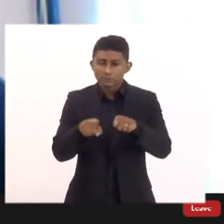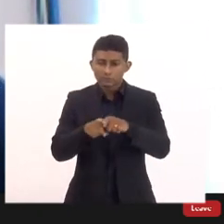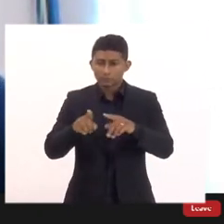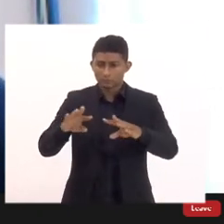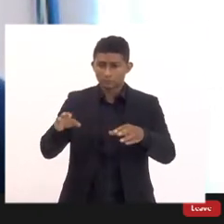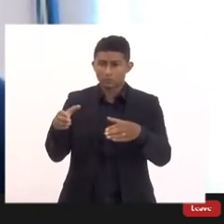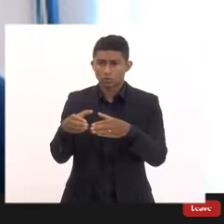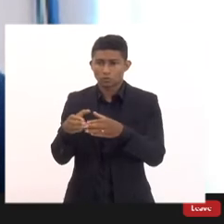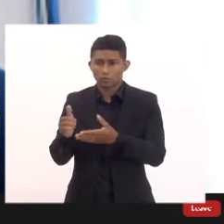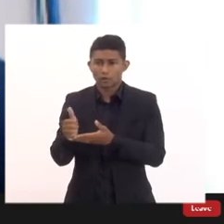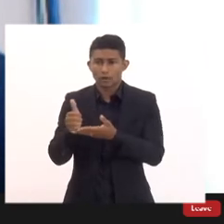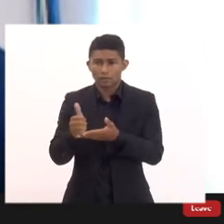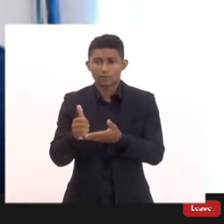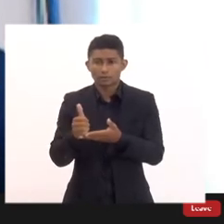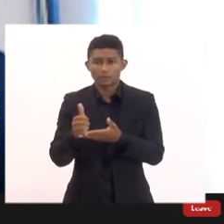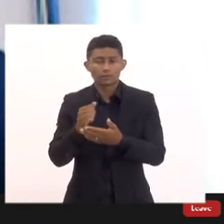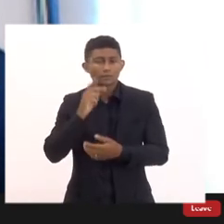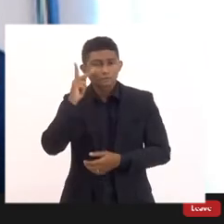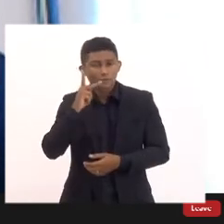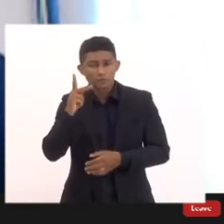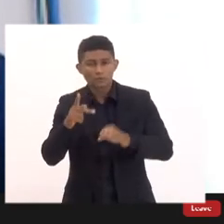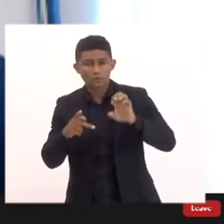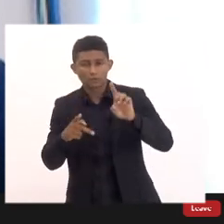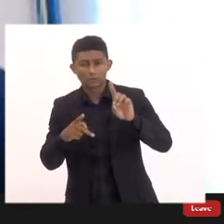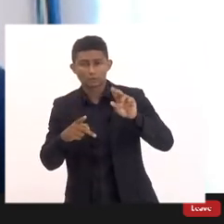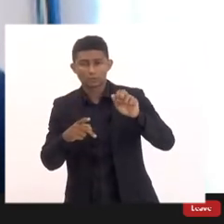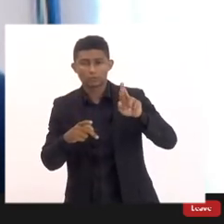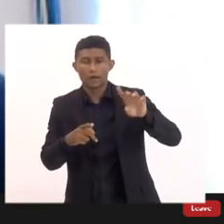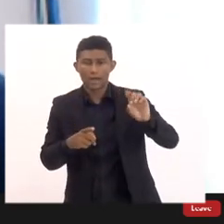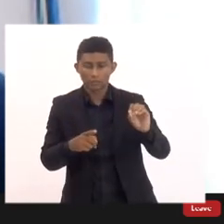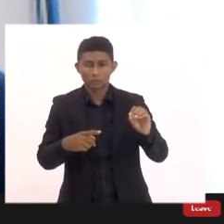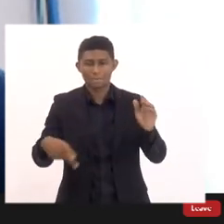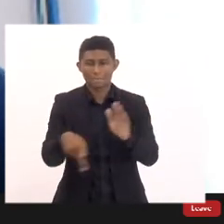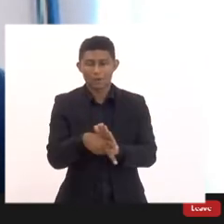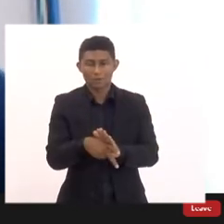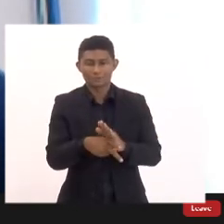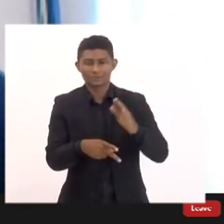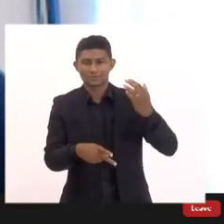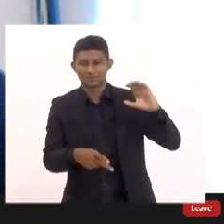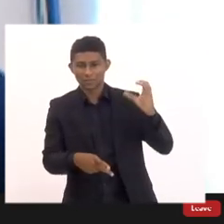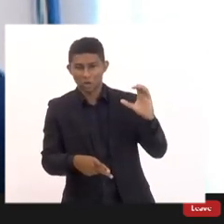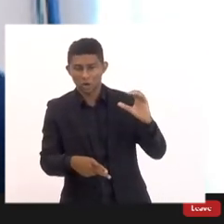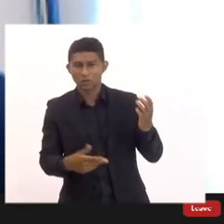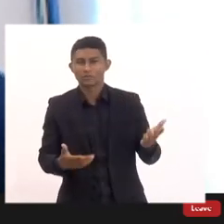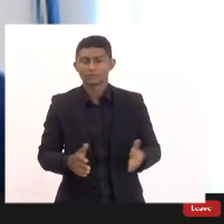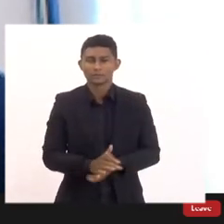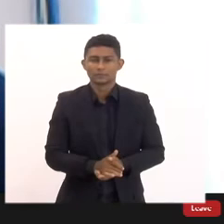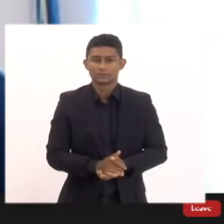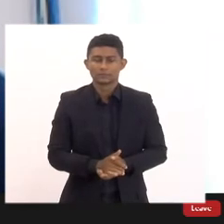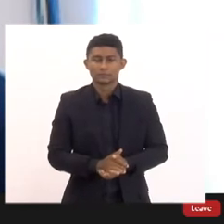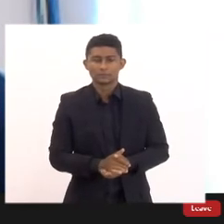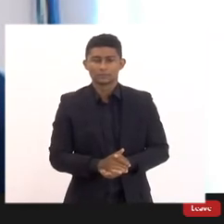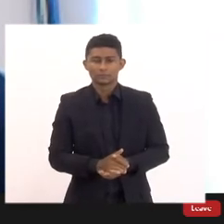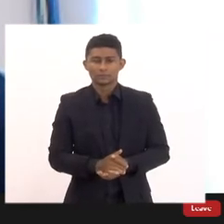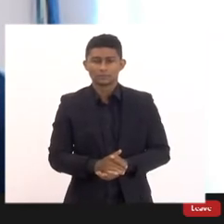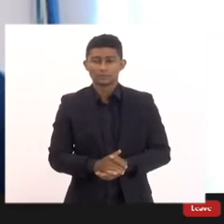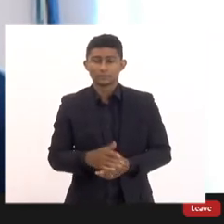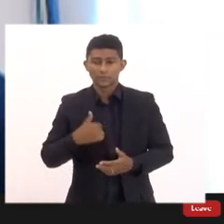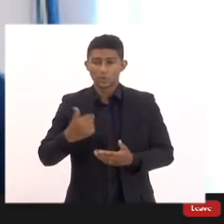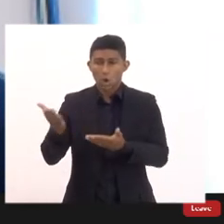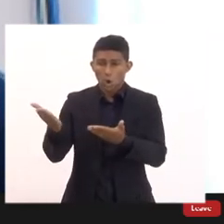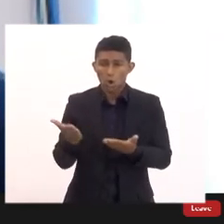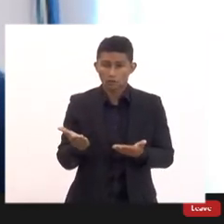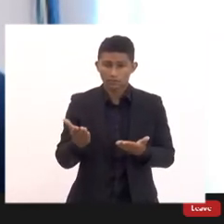do vereador Paulo Eduardo, do vereador Túlio Mota, ambos de Niterói. Quero chamar para fazer uso da